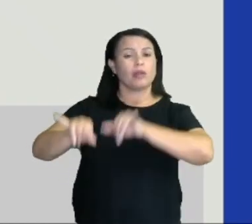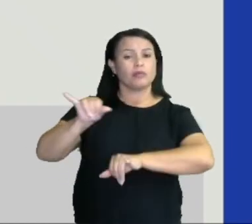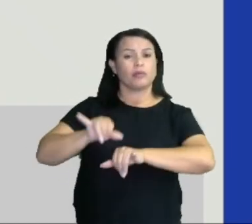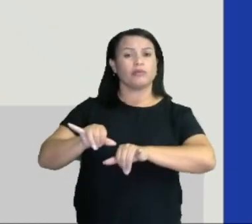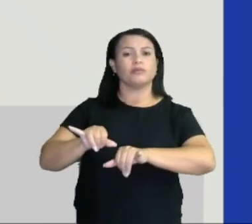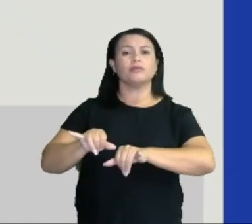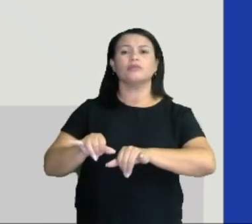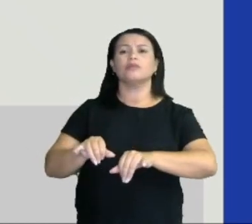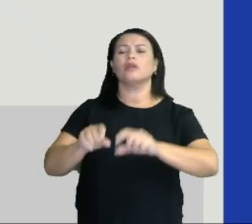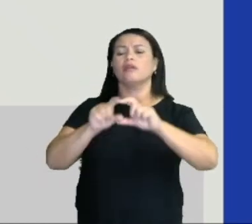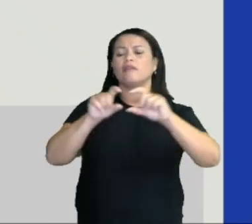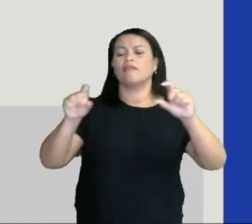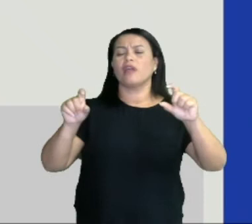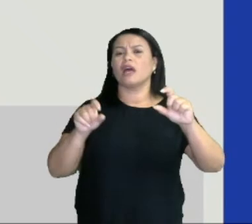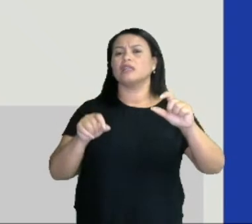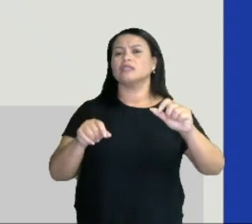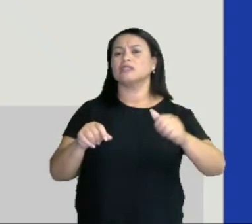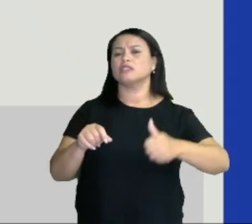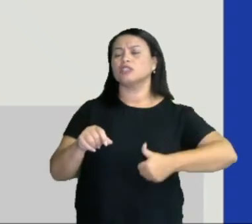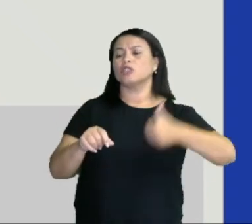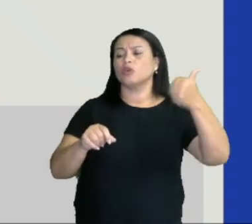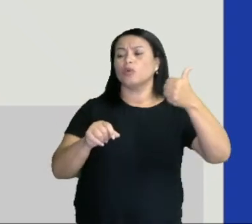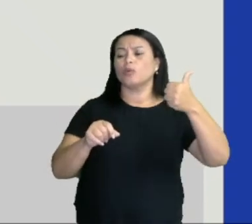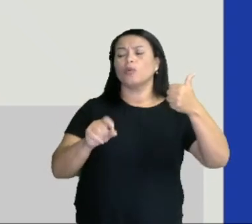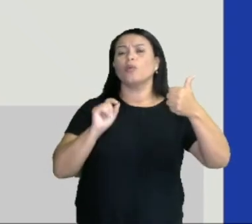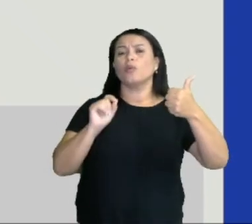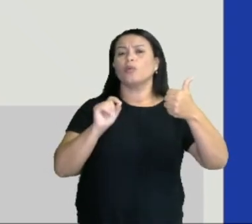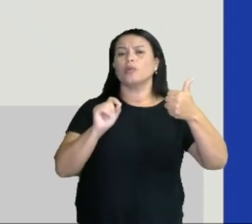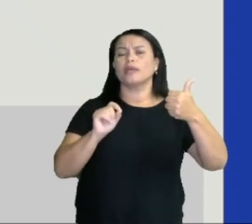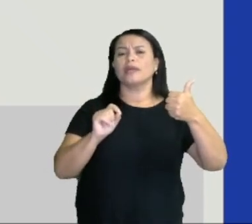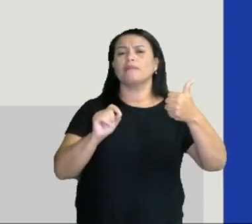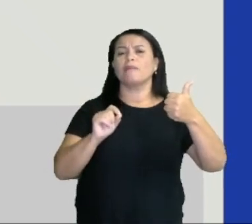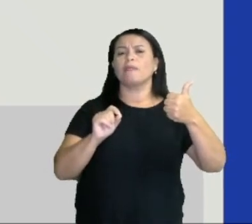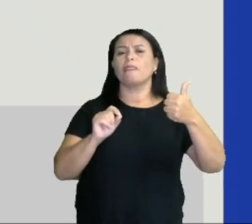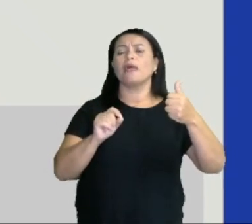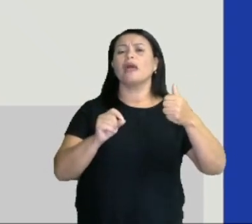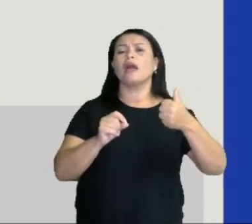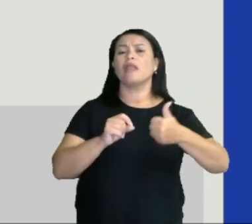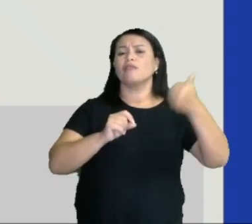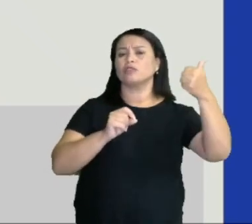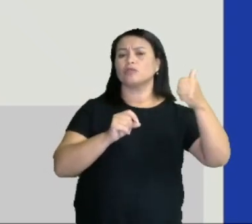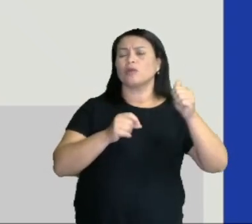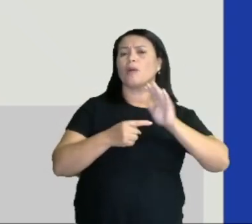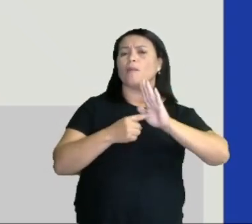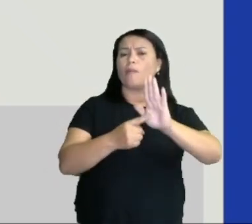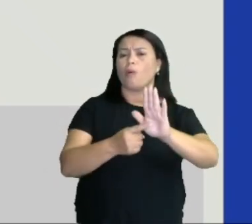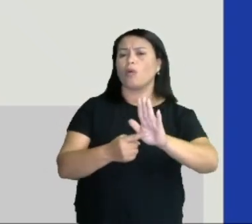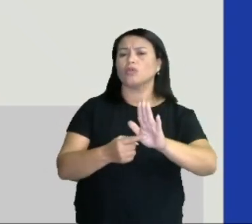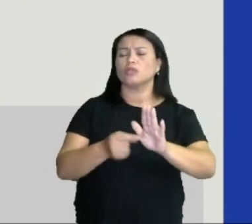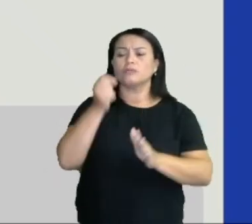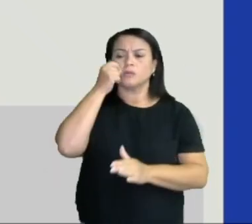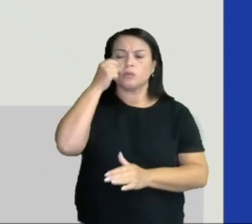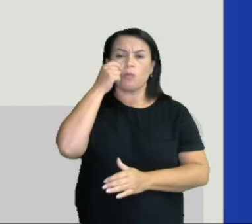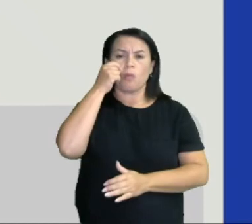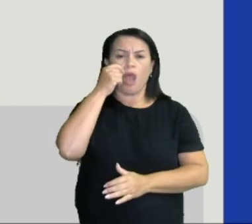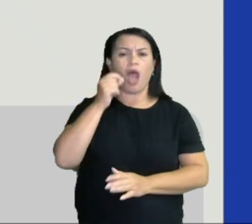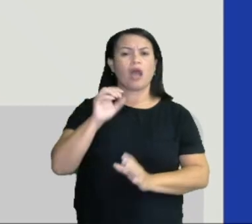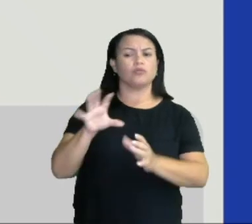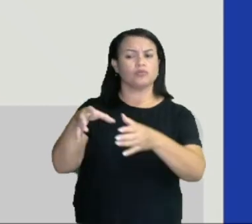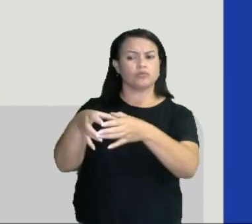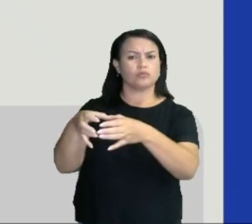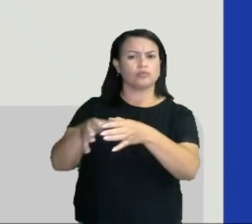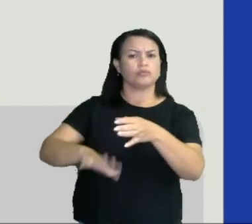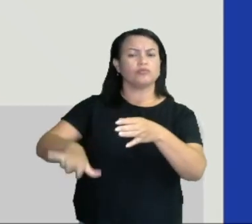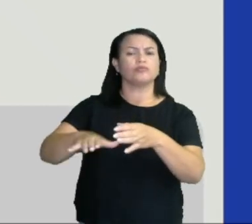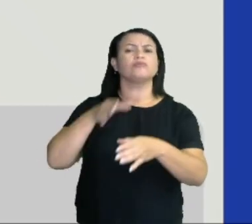1, ele se refere à espécie do rato, a espécie de ratos norvégicos que ocorrem em todos os